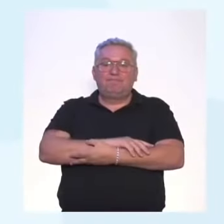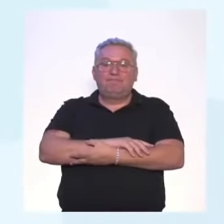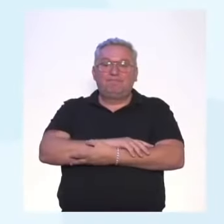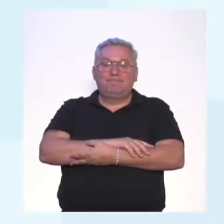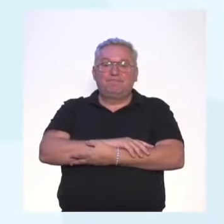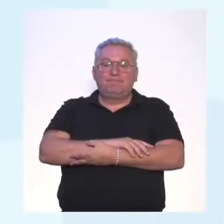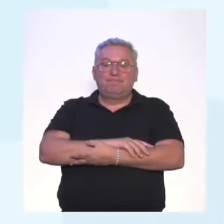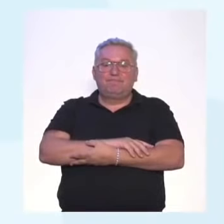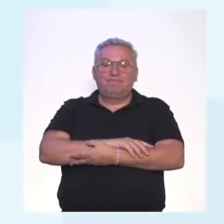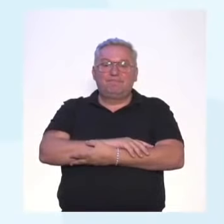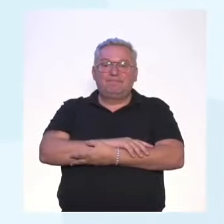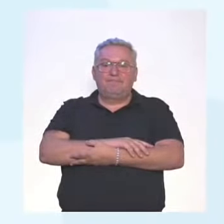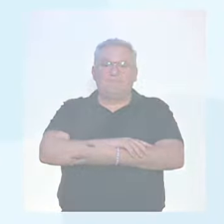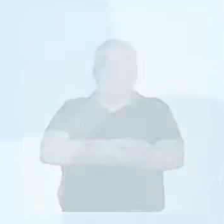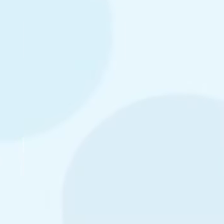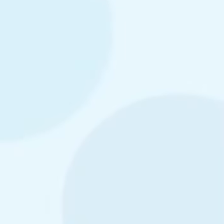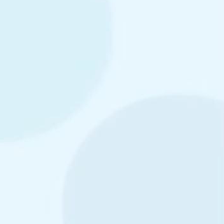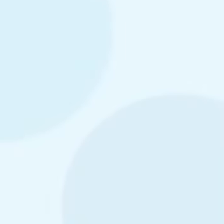mais